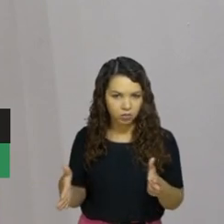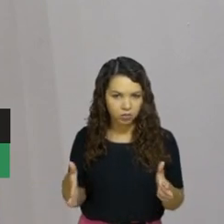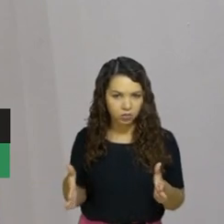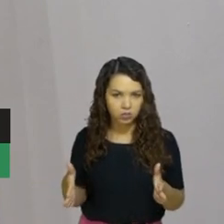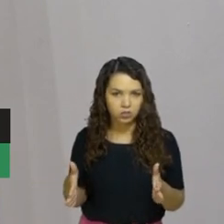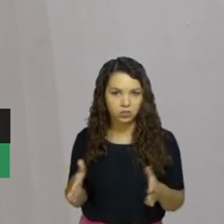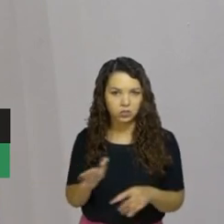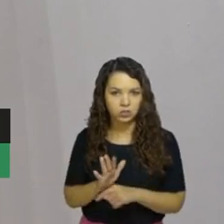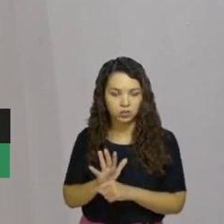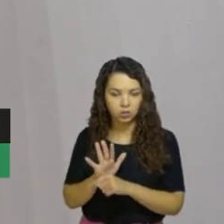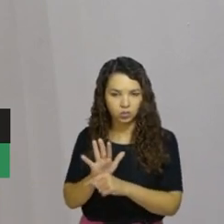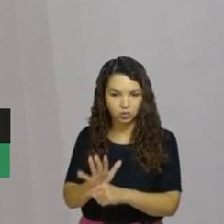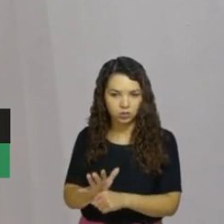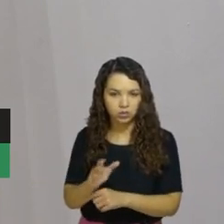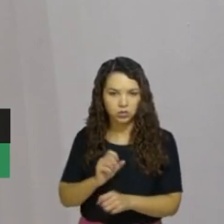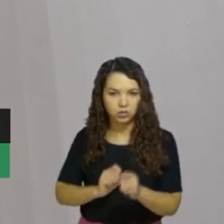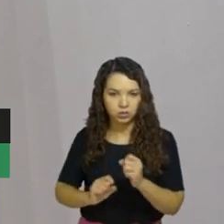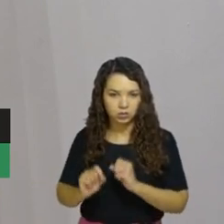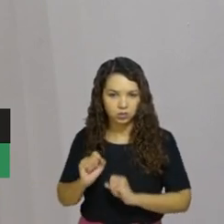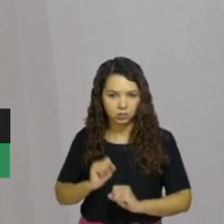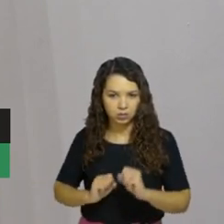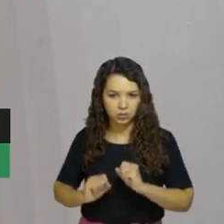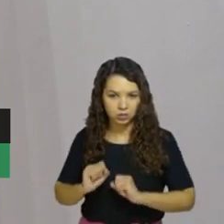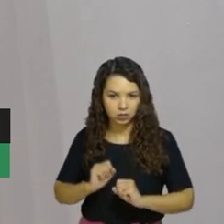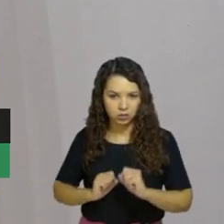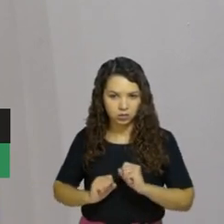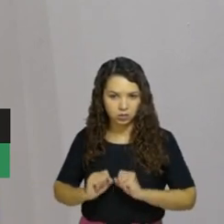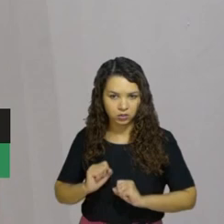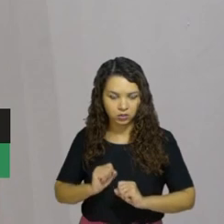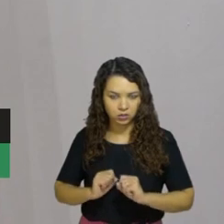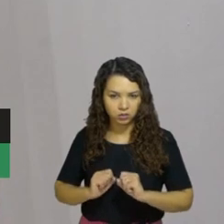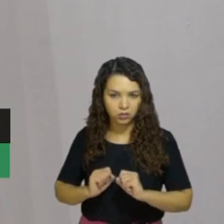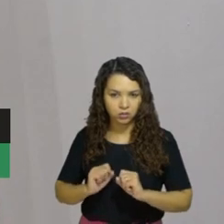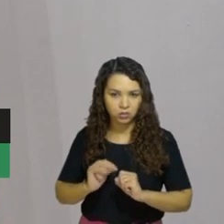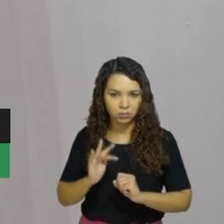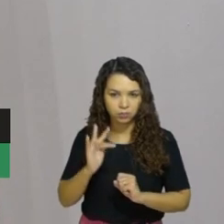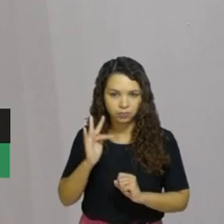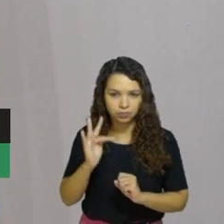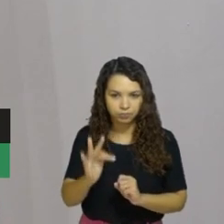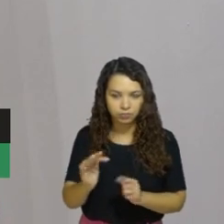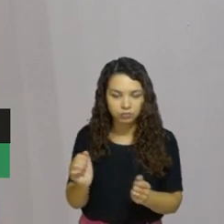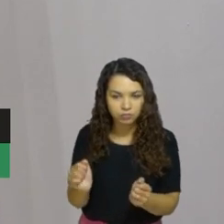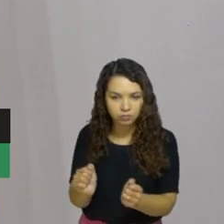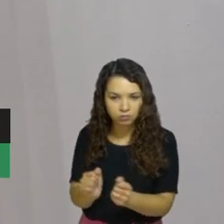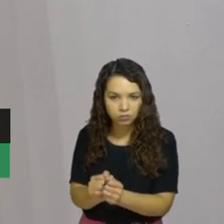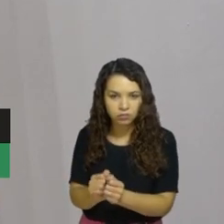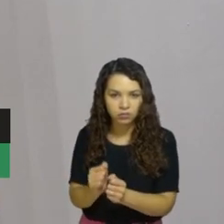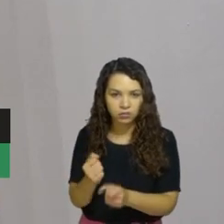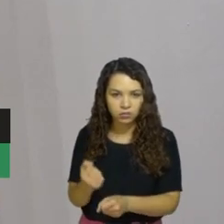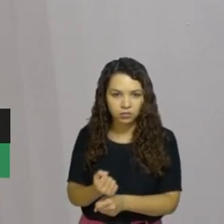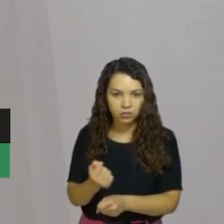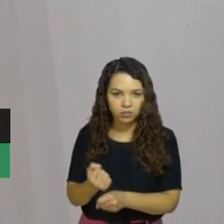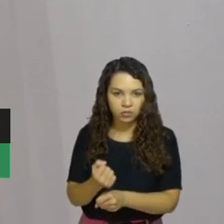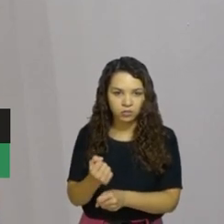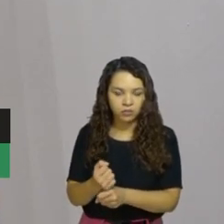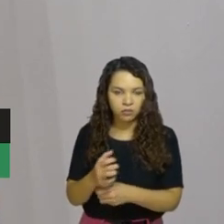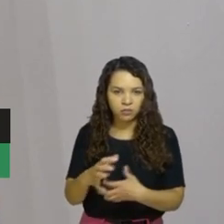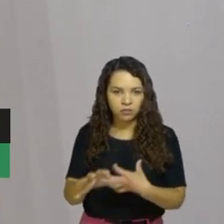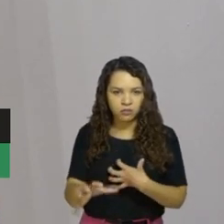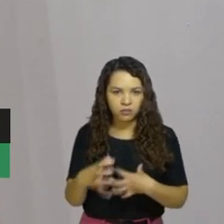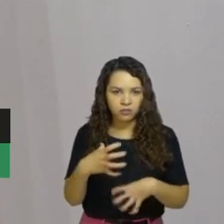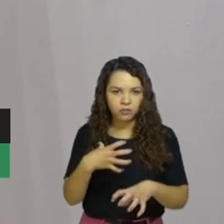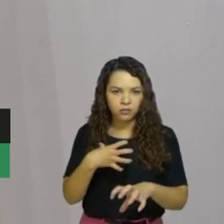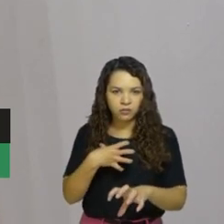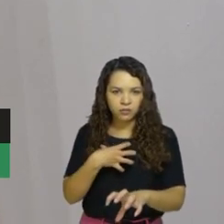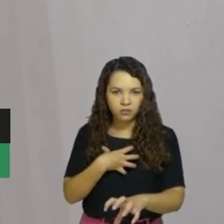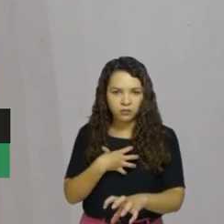alimentar a esperança e construir juntos uma empatia com